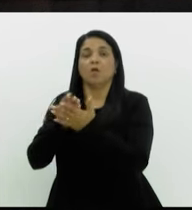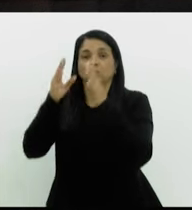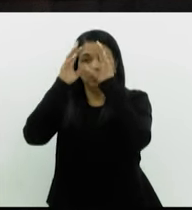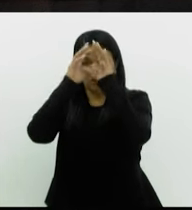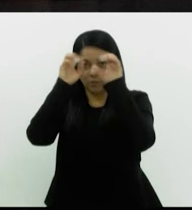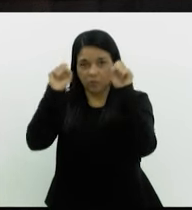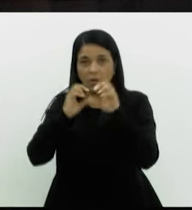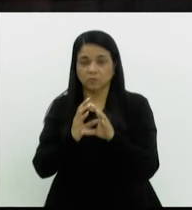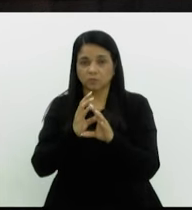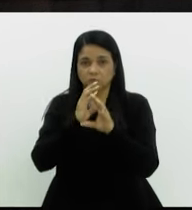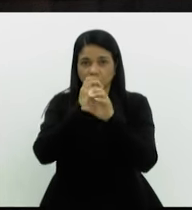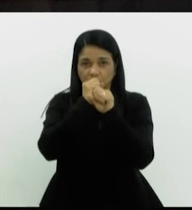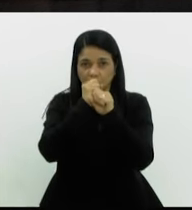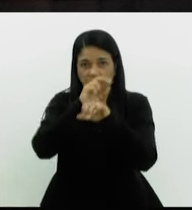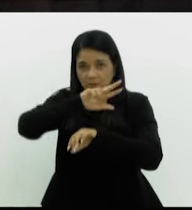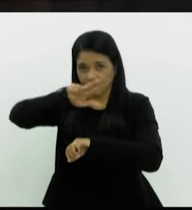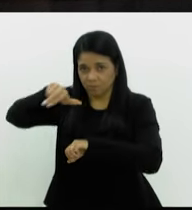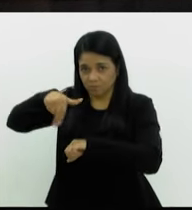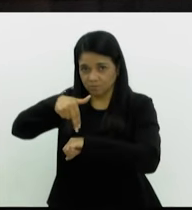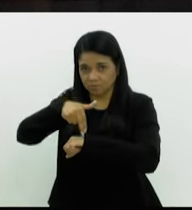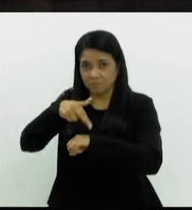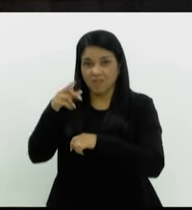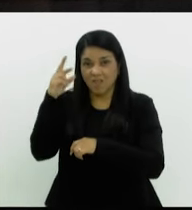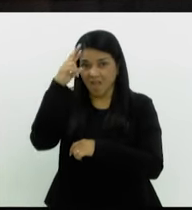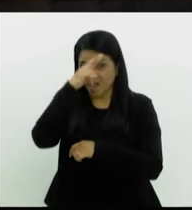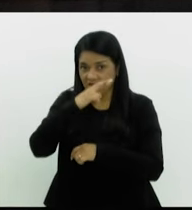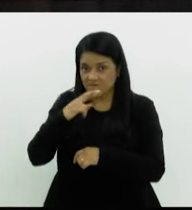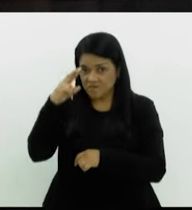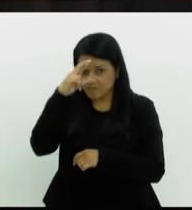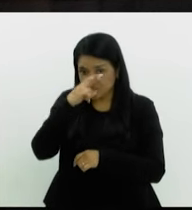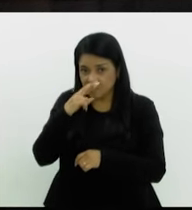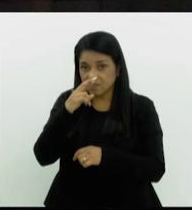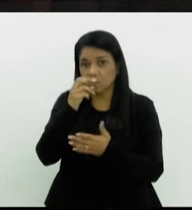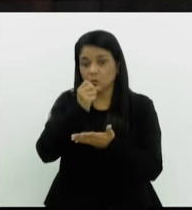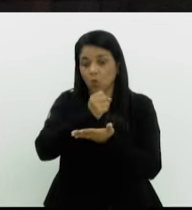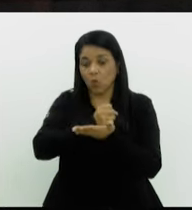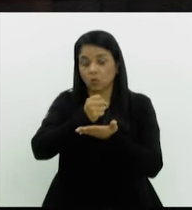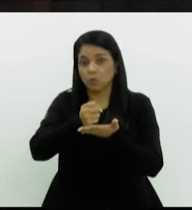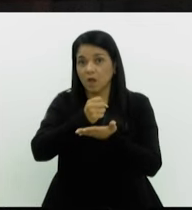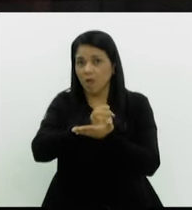solicitando austera fiscalização com relação aos contratos